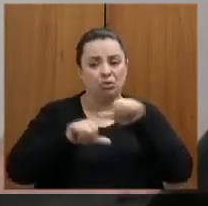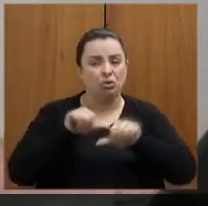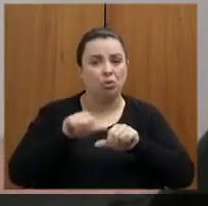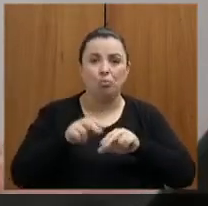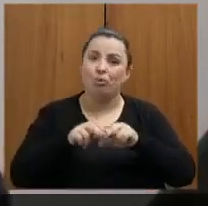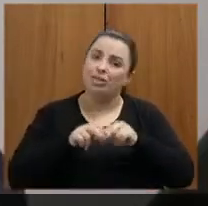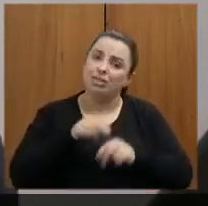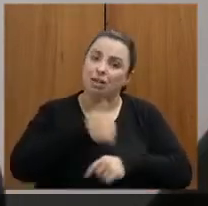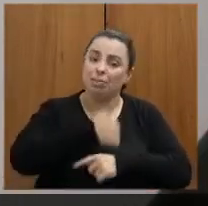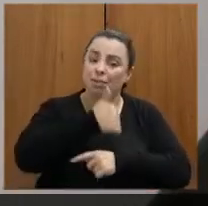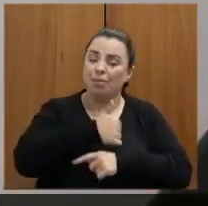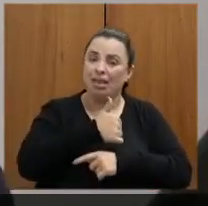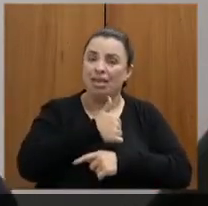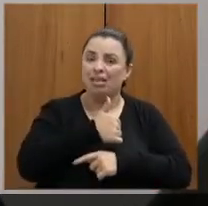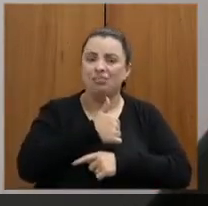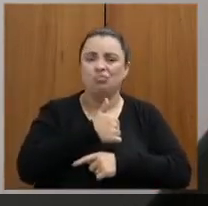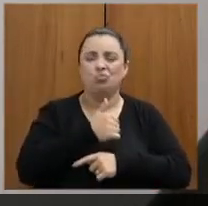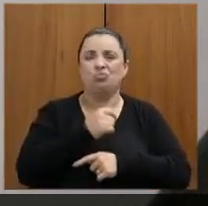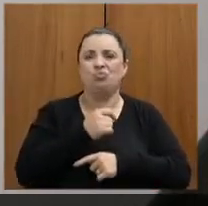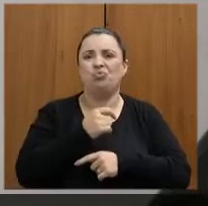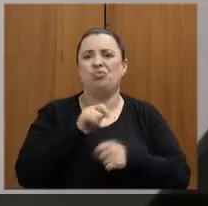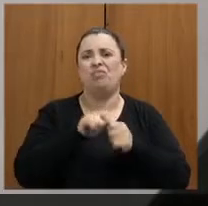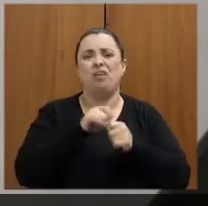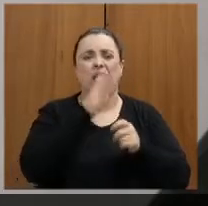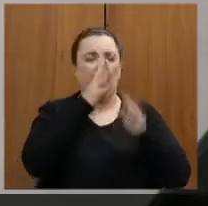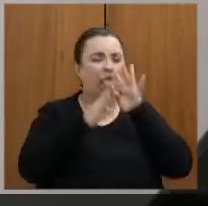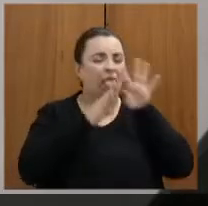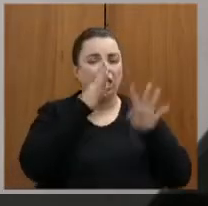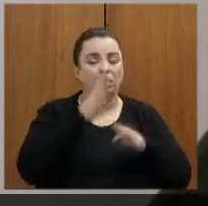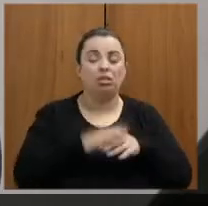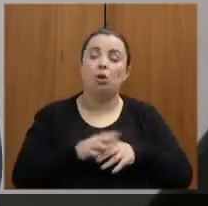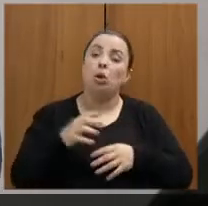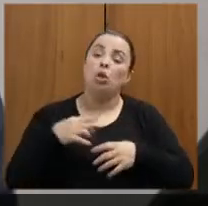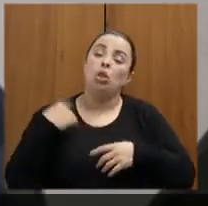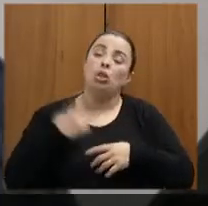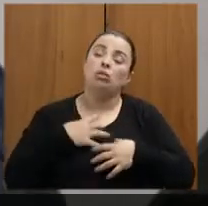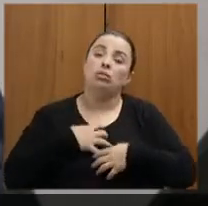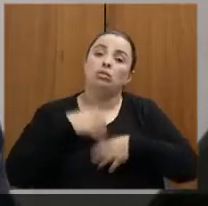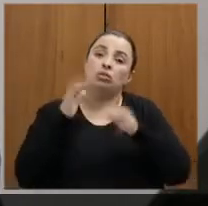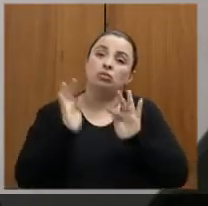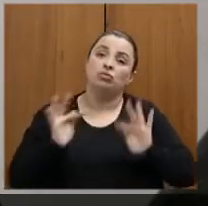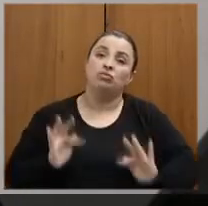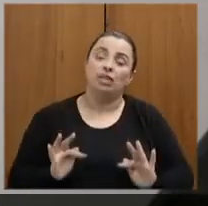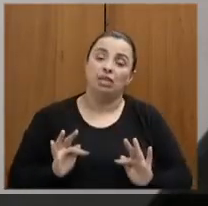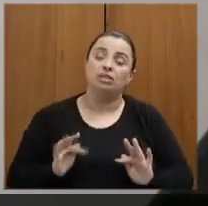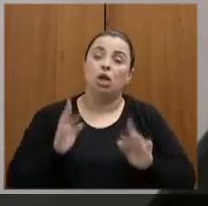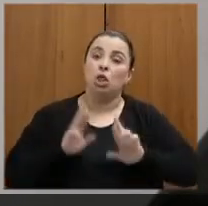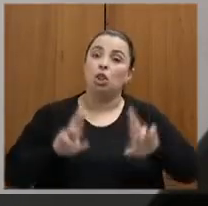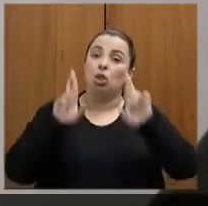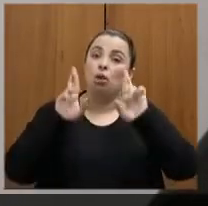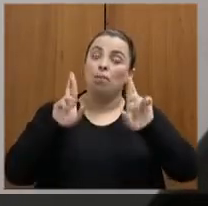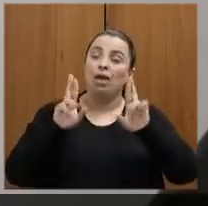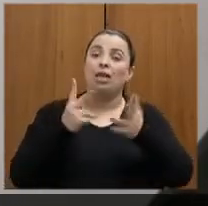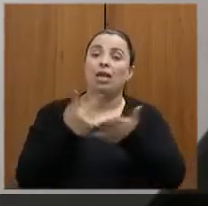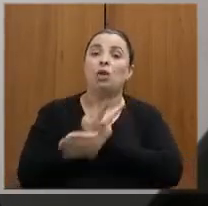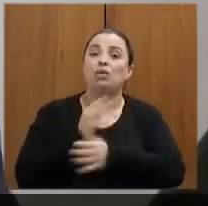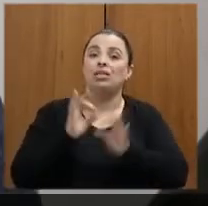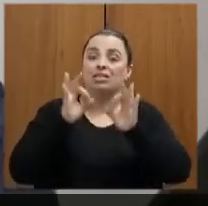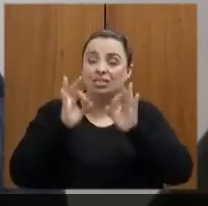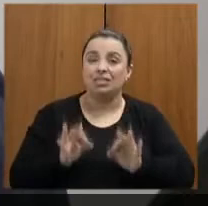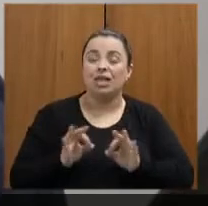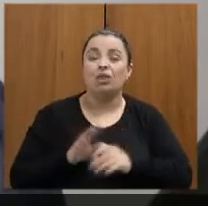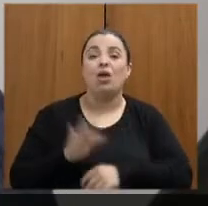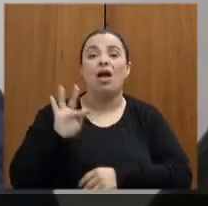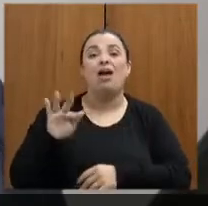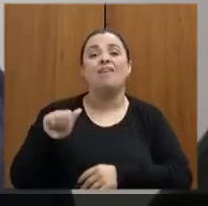feito a primeira parte nós ficamos feliz Tomara que realmente dê tudo certo que a faemg trabalhou em cima this